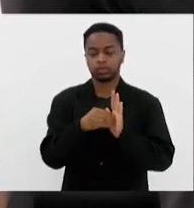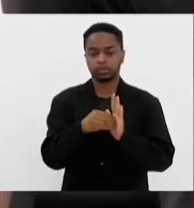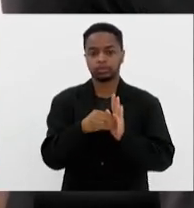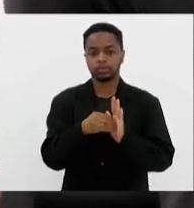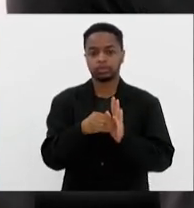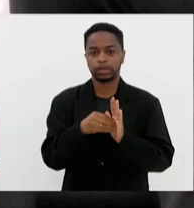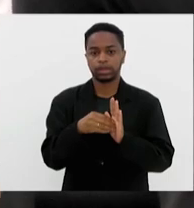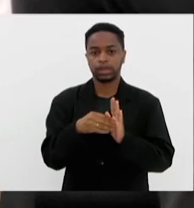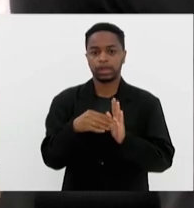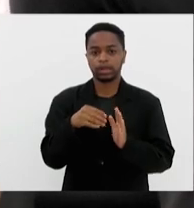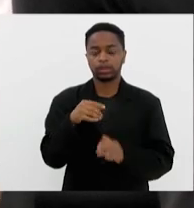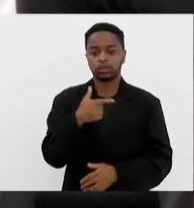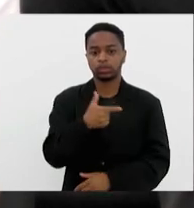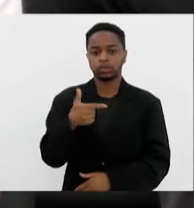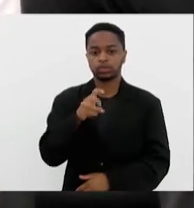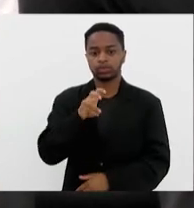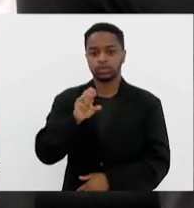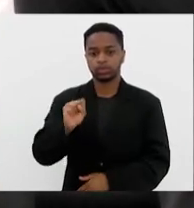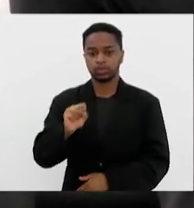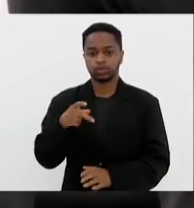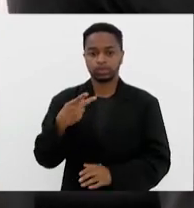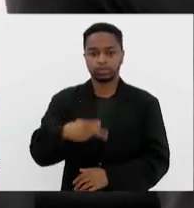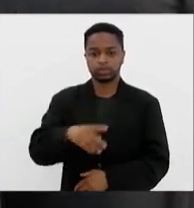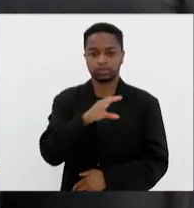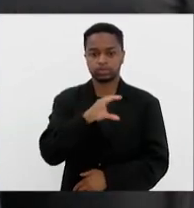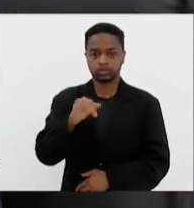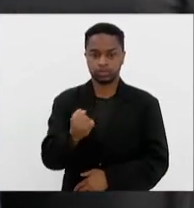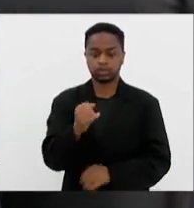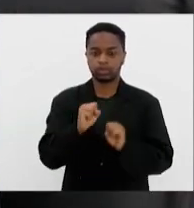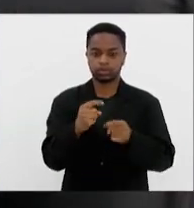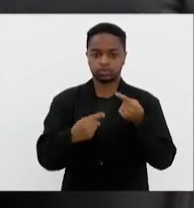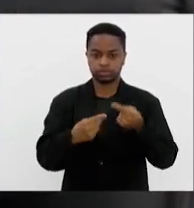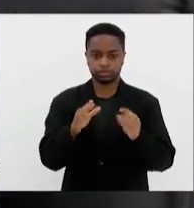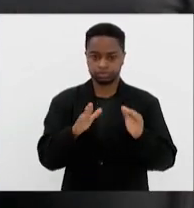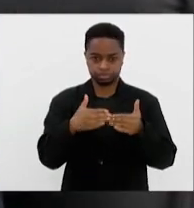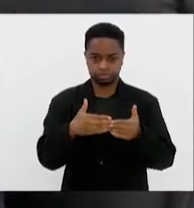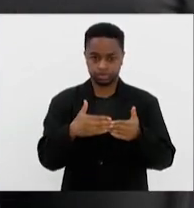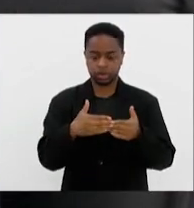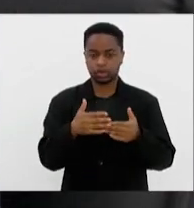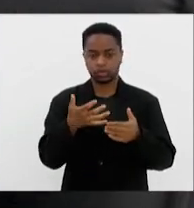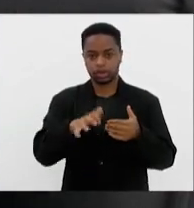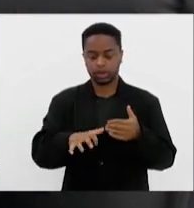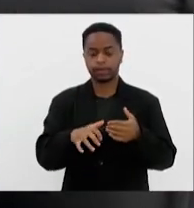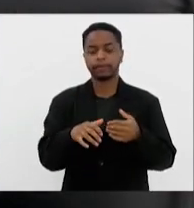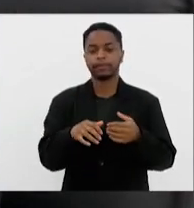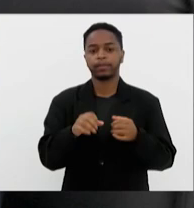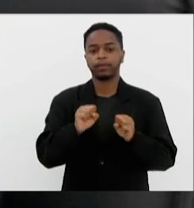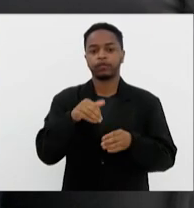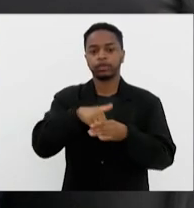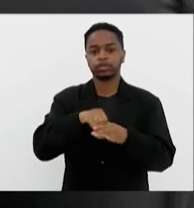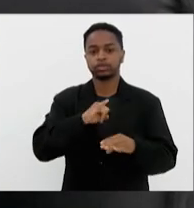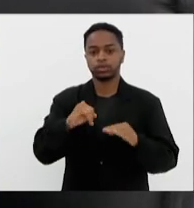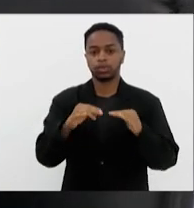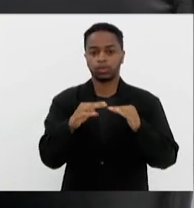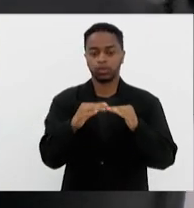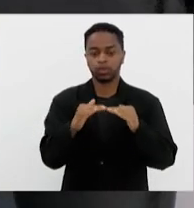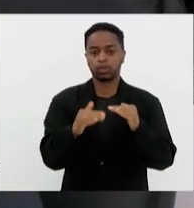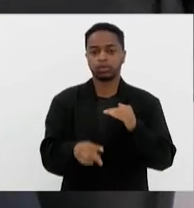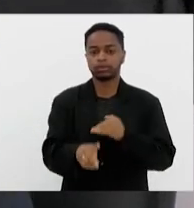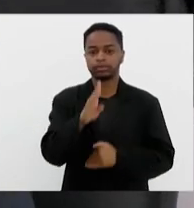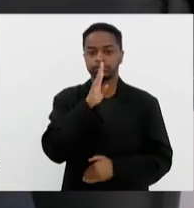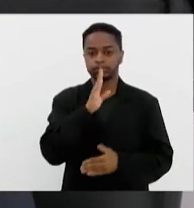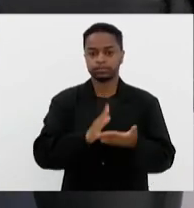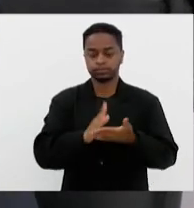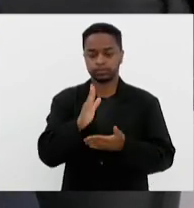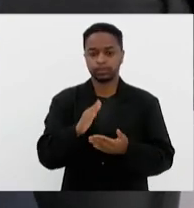a 2258. Em discussão. Não havendo quem queira discutir, encerrada a discussão. Em votação, senhores que aprovam, permaneçam como estão. Aprovado. 47